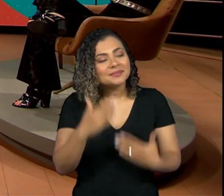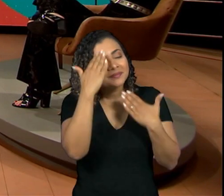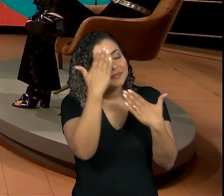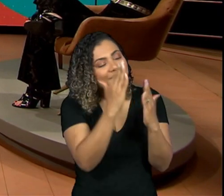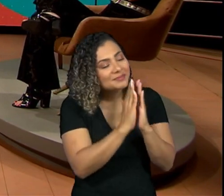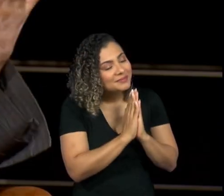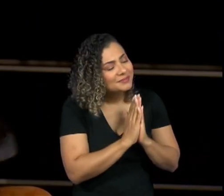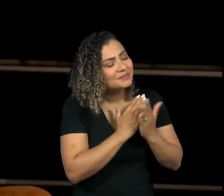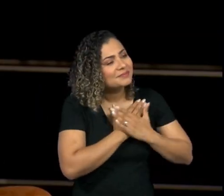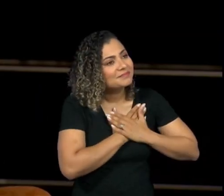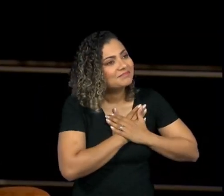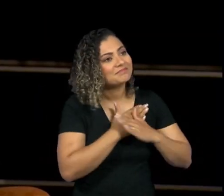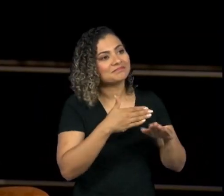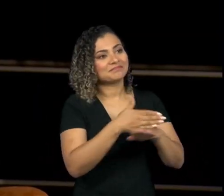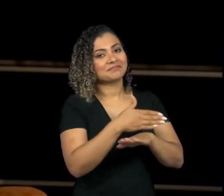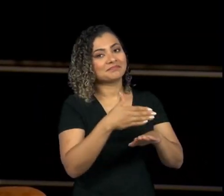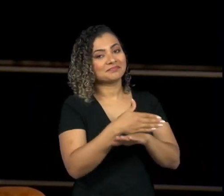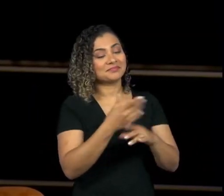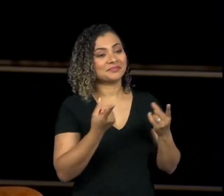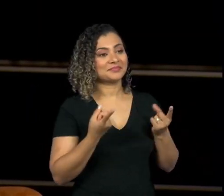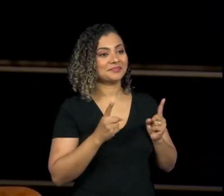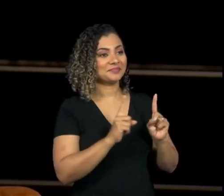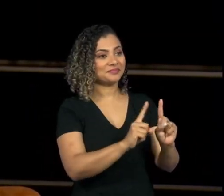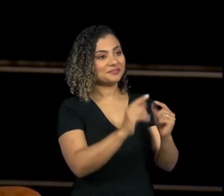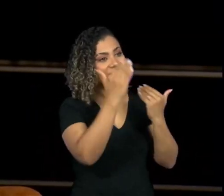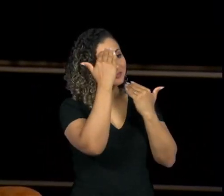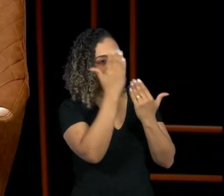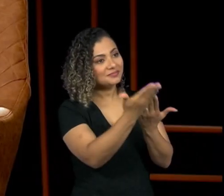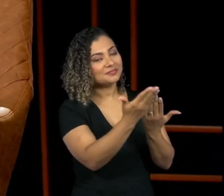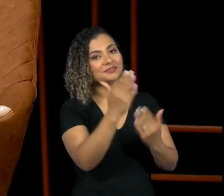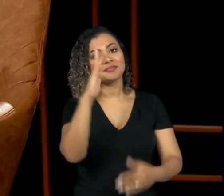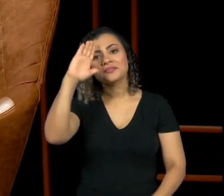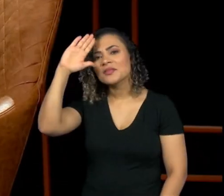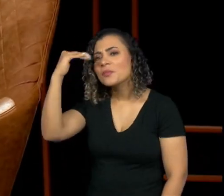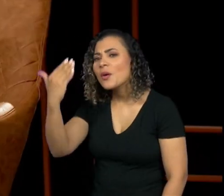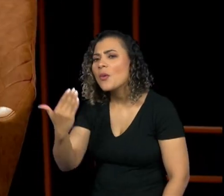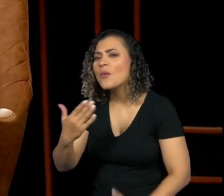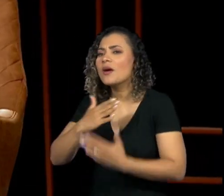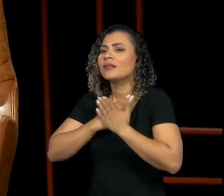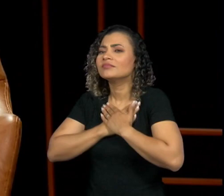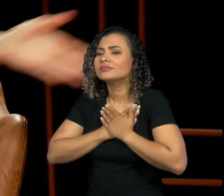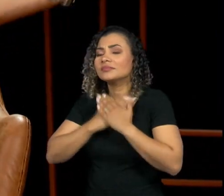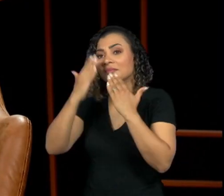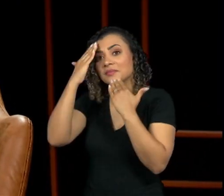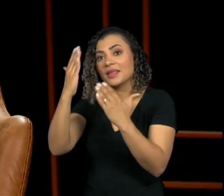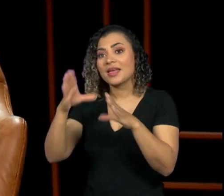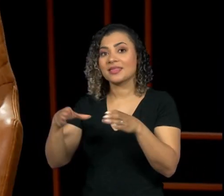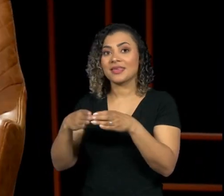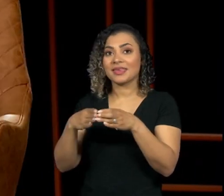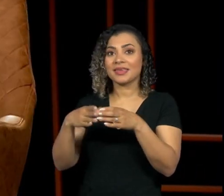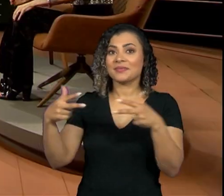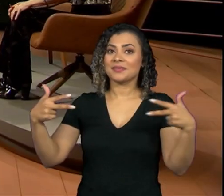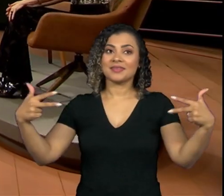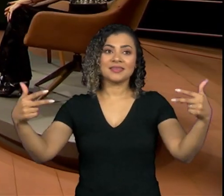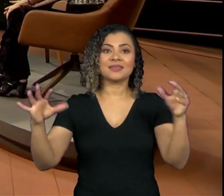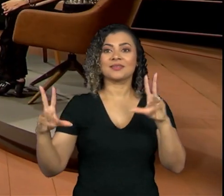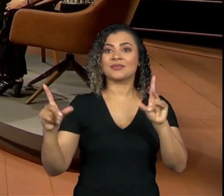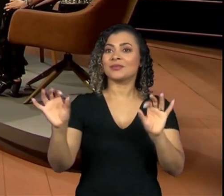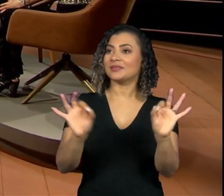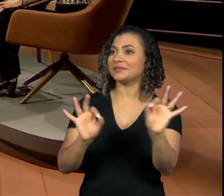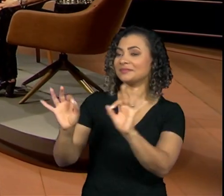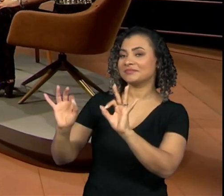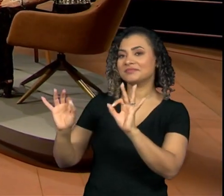Obrigada, Ana, por sua presença aqui no Persona. Foi uma honra, gente. Obrigada a todo mundo, a equipe que está aqui